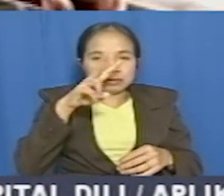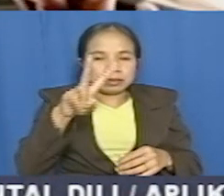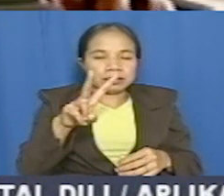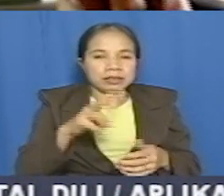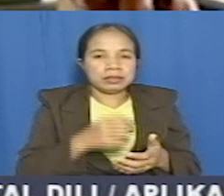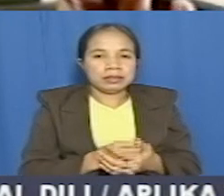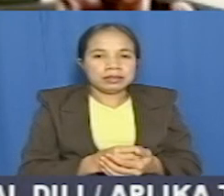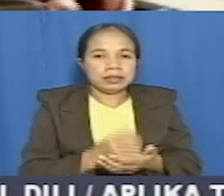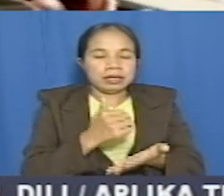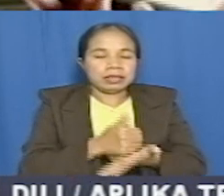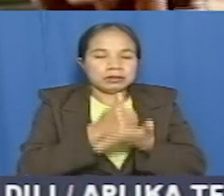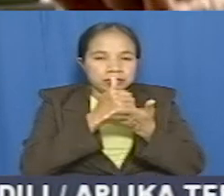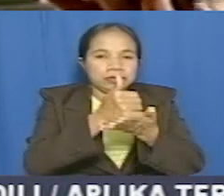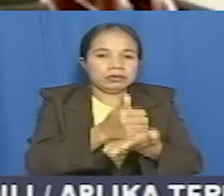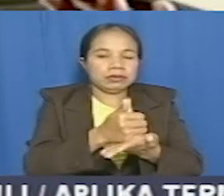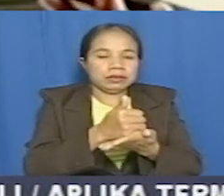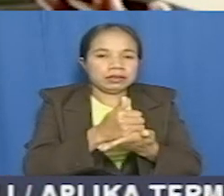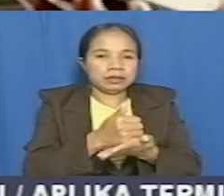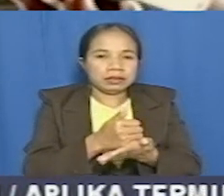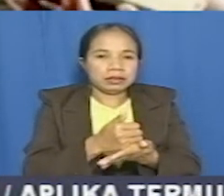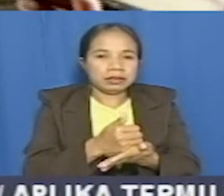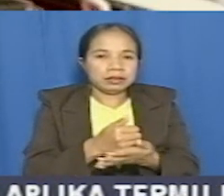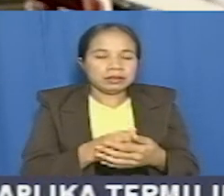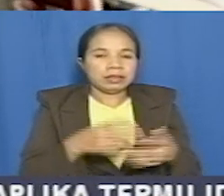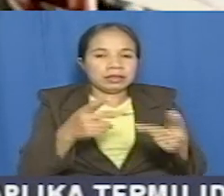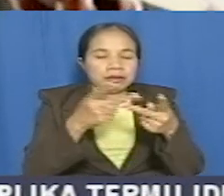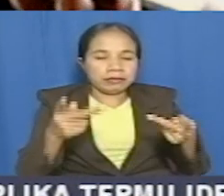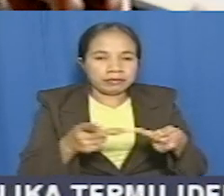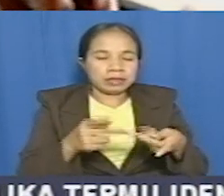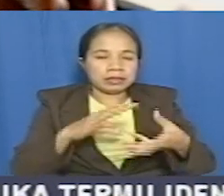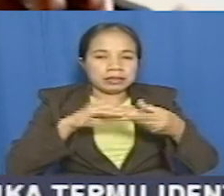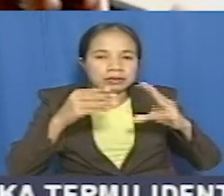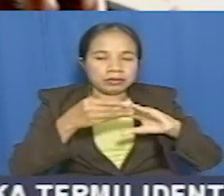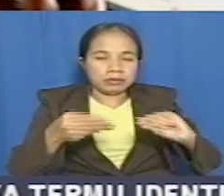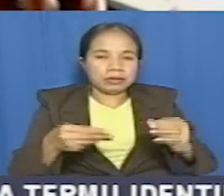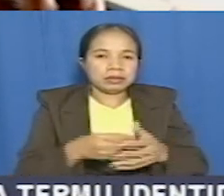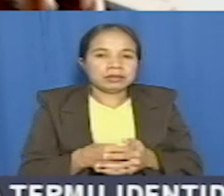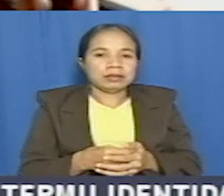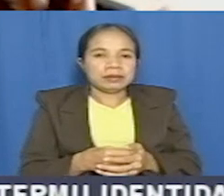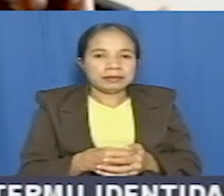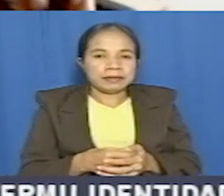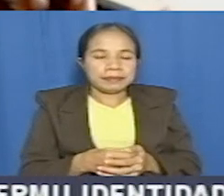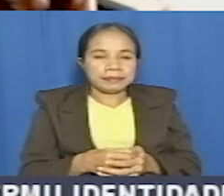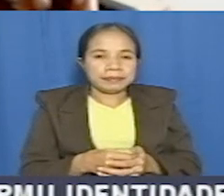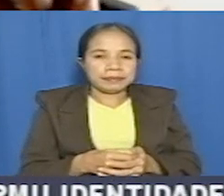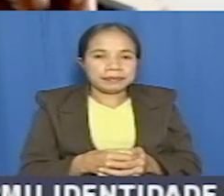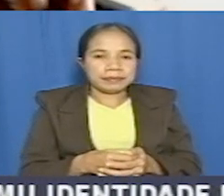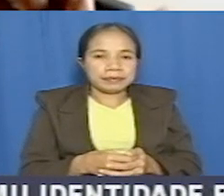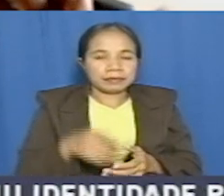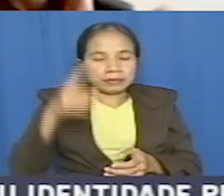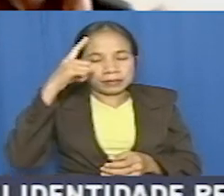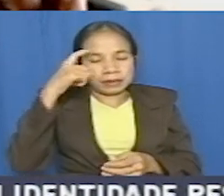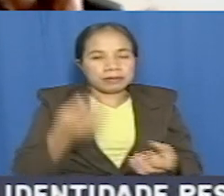A salvaguarda tem sítios históricos que tinha minha originalidade, né? Que é as leãs. Também